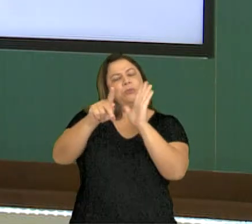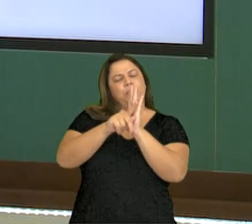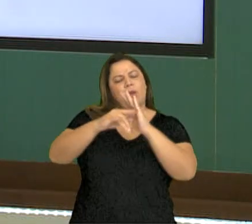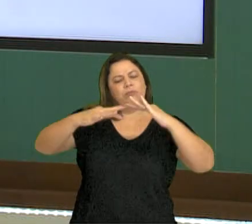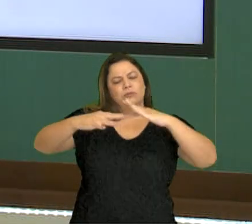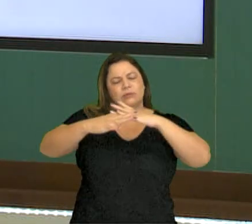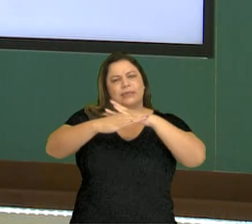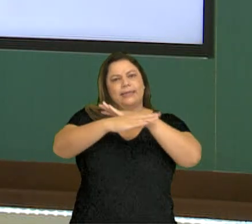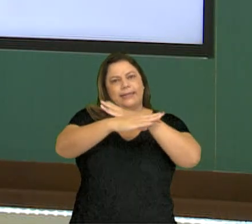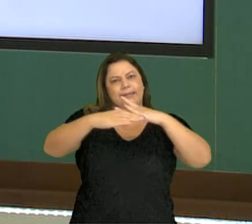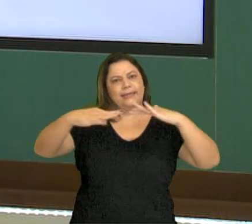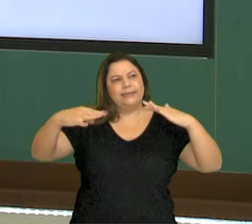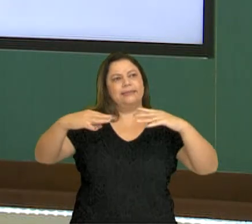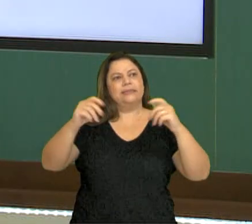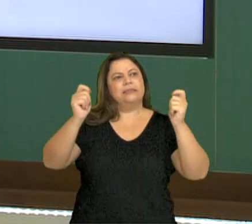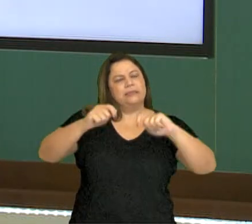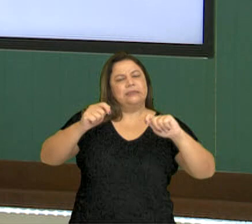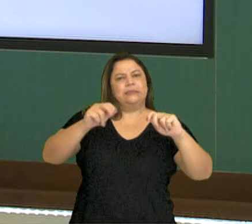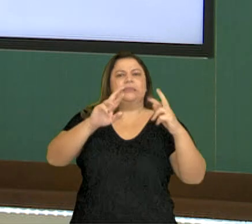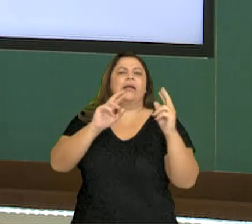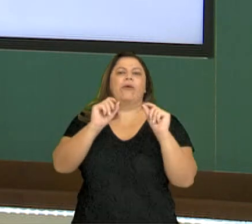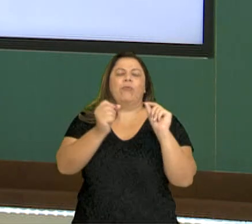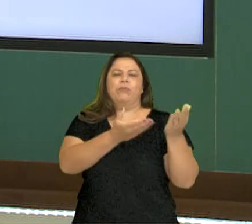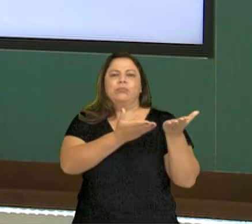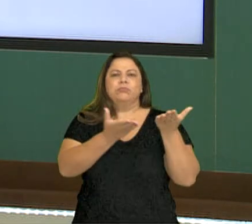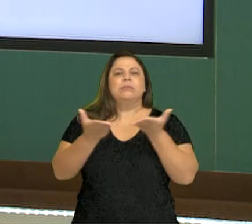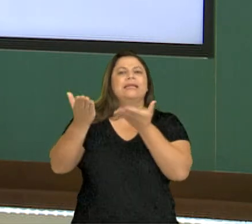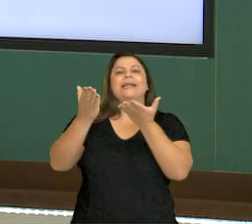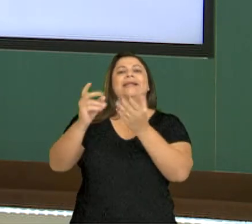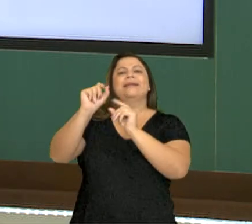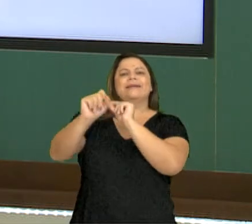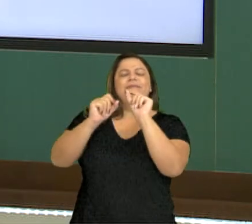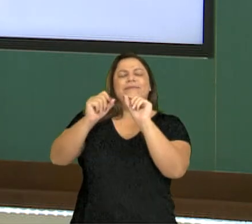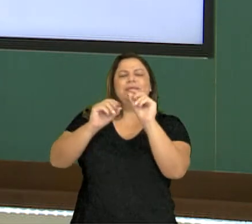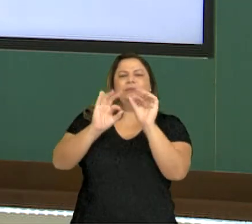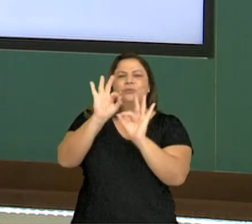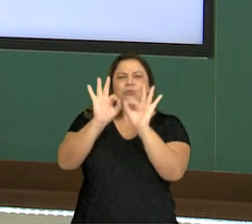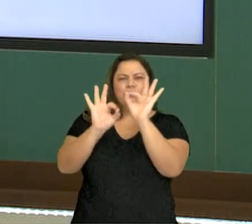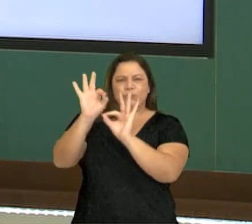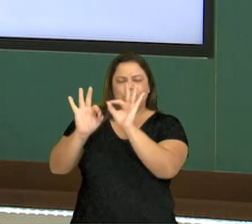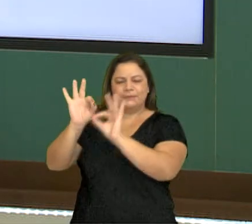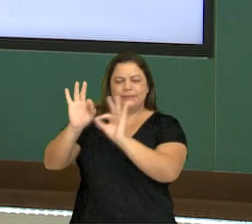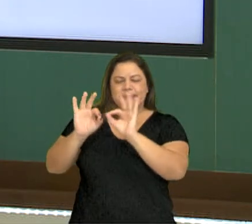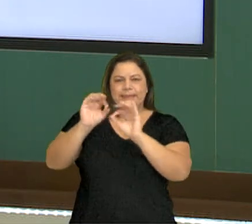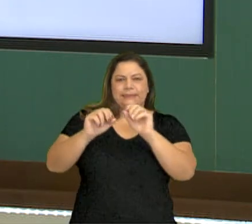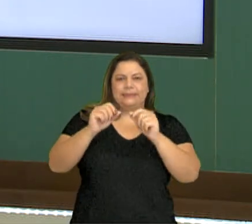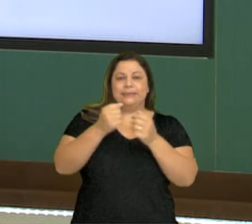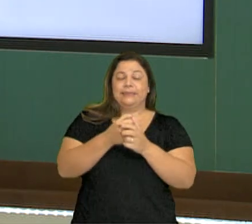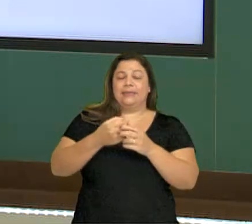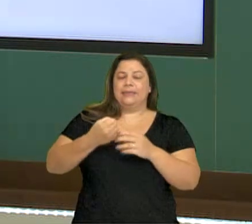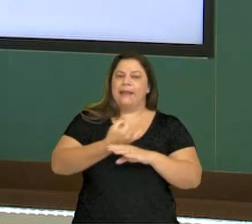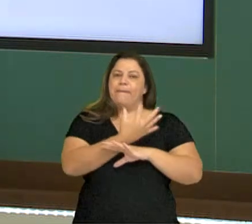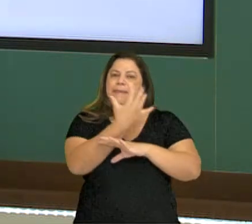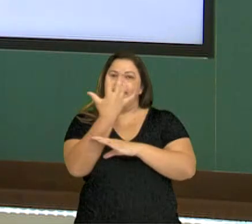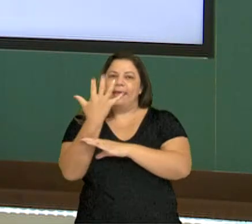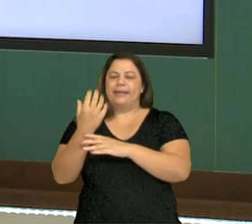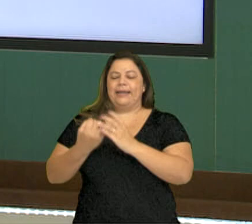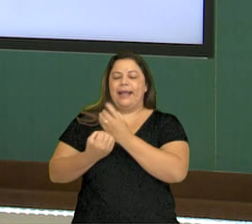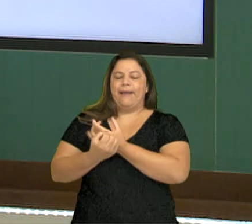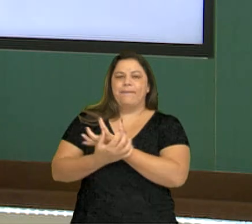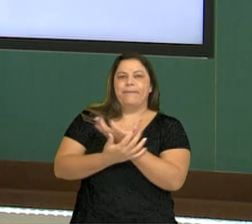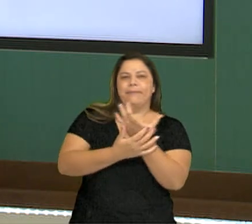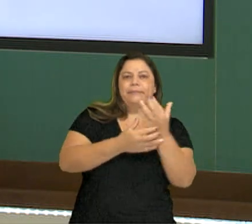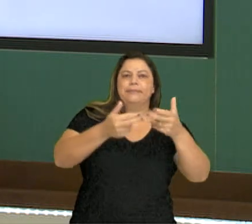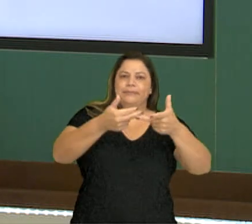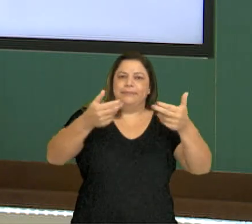alguma coisa. São responsáveis pela condução de substâncias para as várias partes da planta, do vegetal.